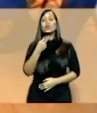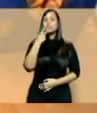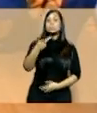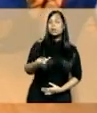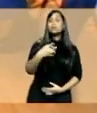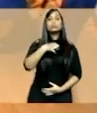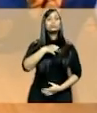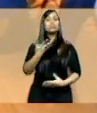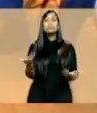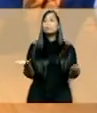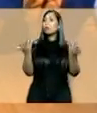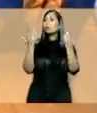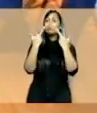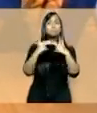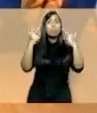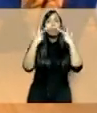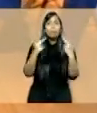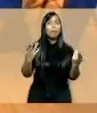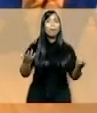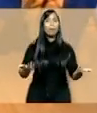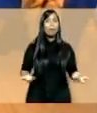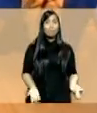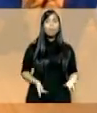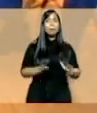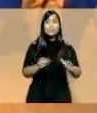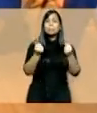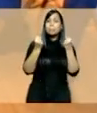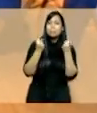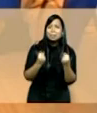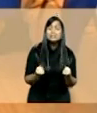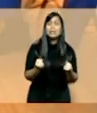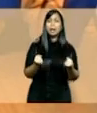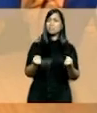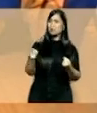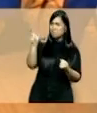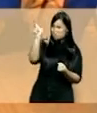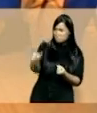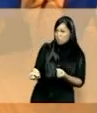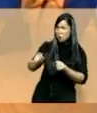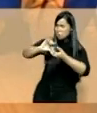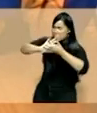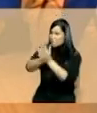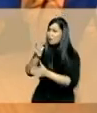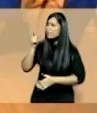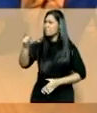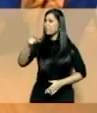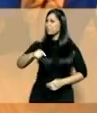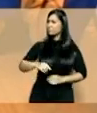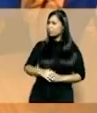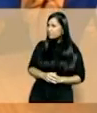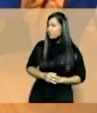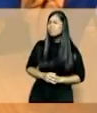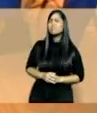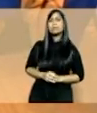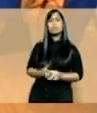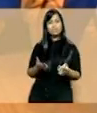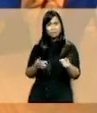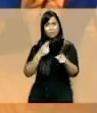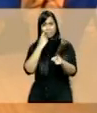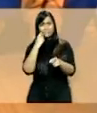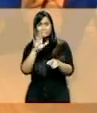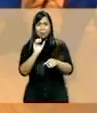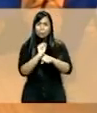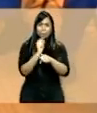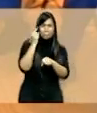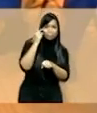forma tão banal, e isso é tão forte você falar isso, né? Eu vou acabar com a sua raça. Você já parou para